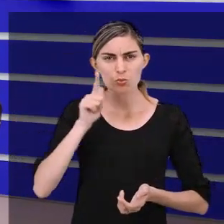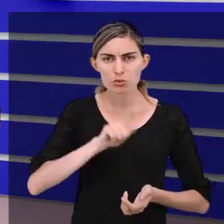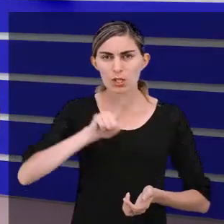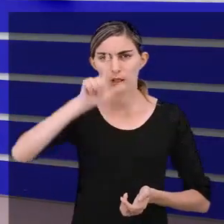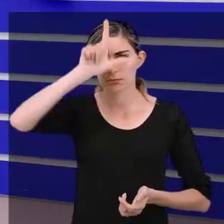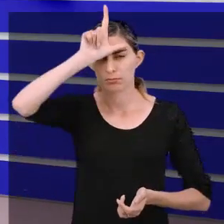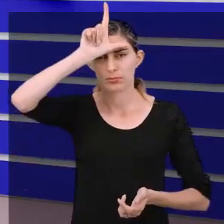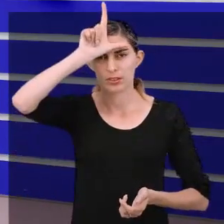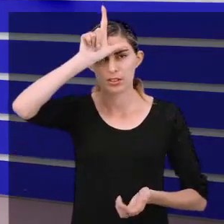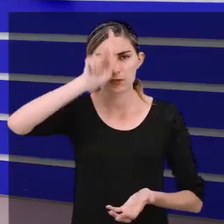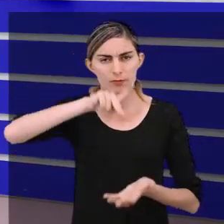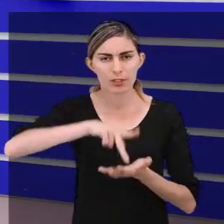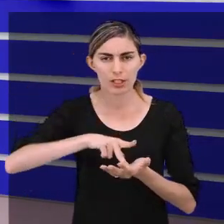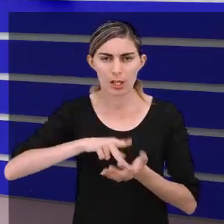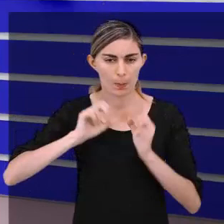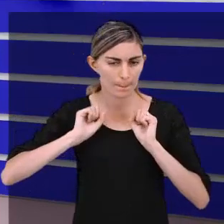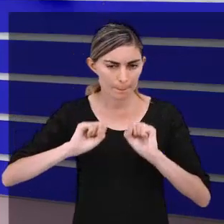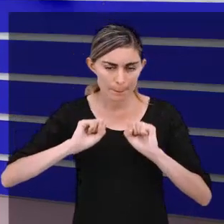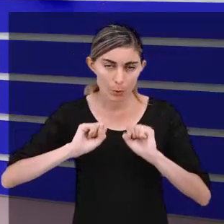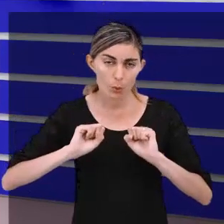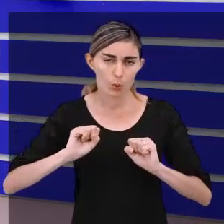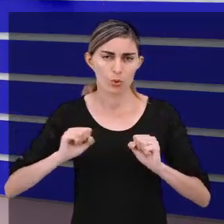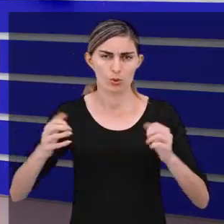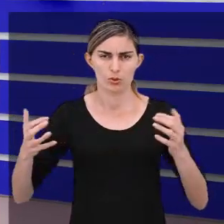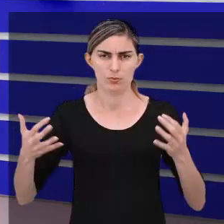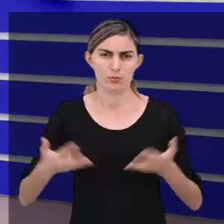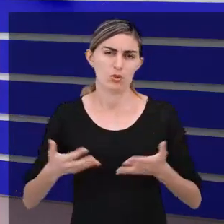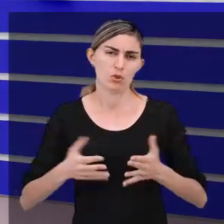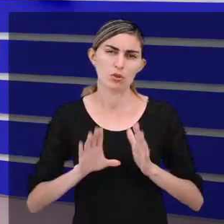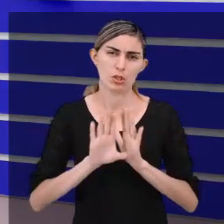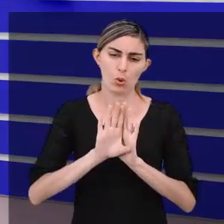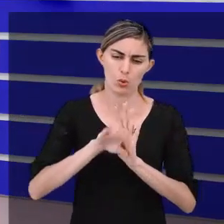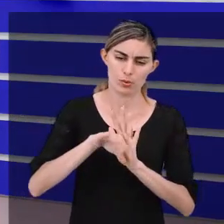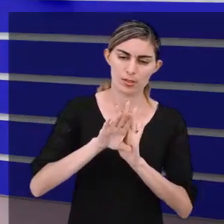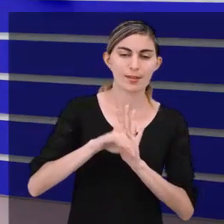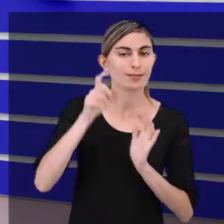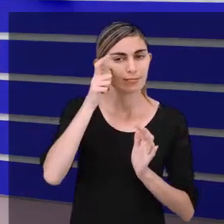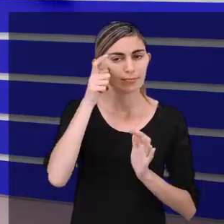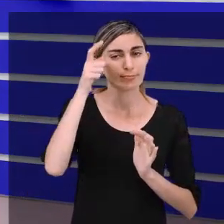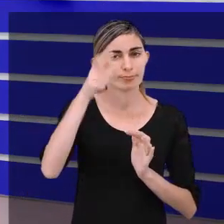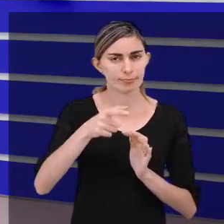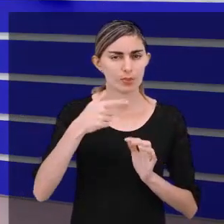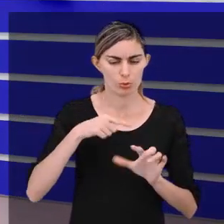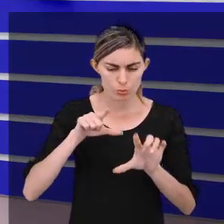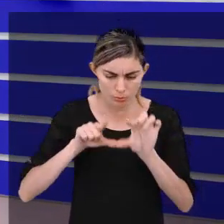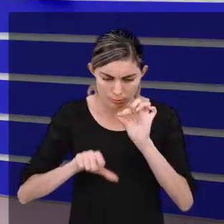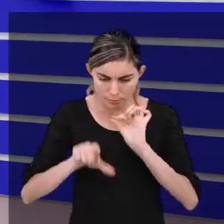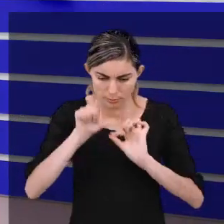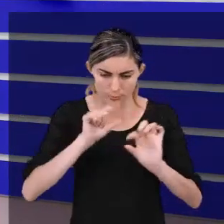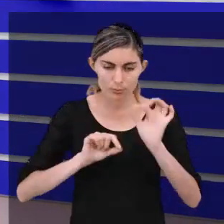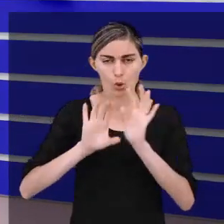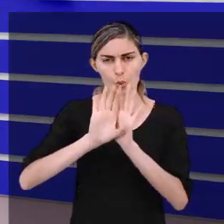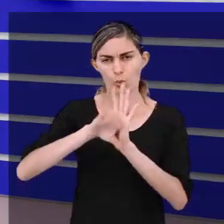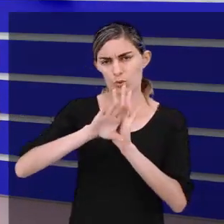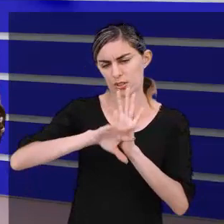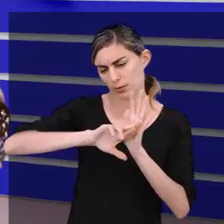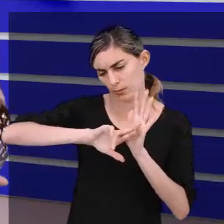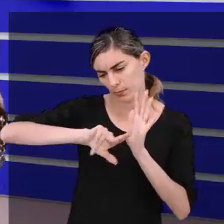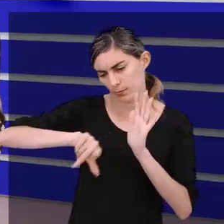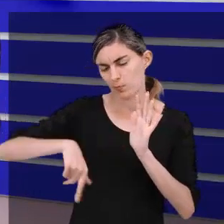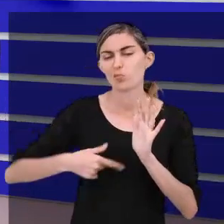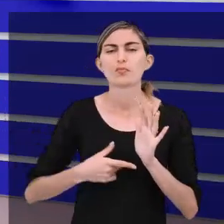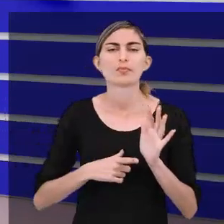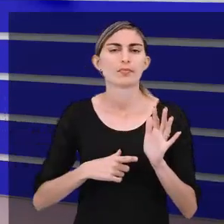líder? A gente pode aqui trazer um conceito interessante que eu escolhi dentre tantos conceitos que a